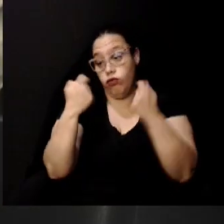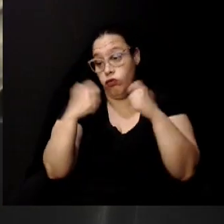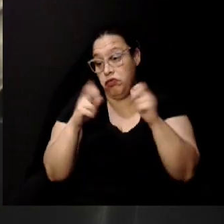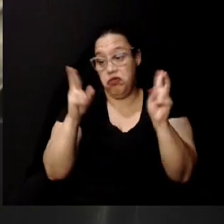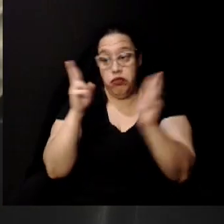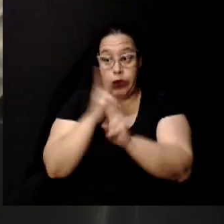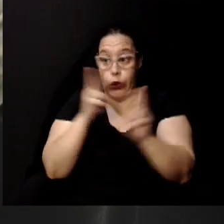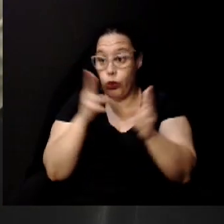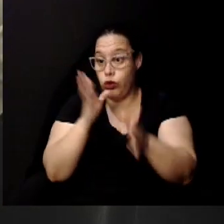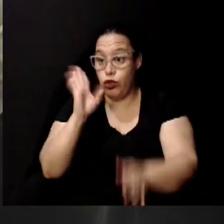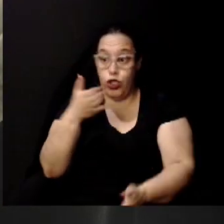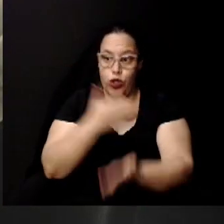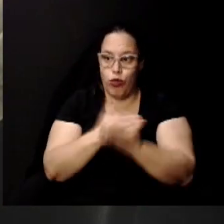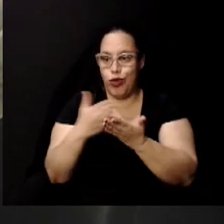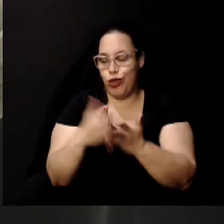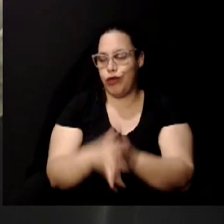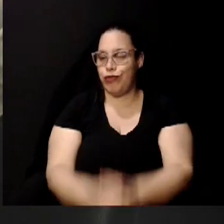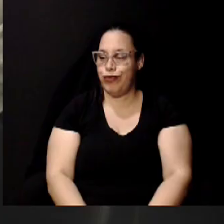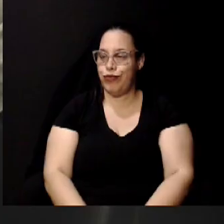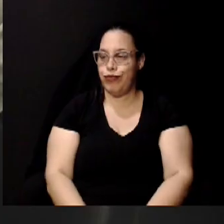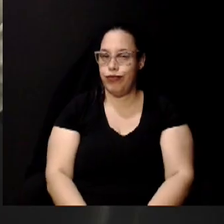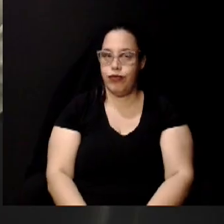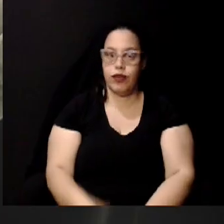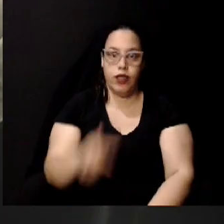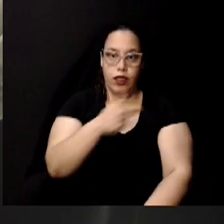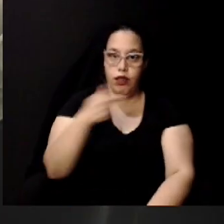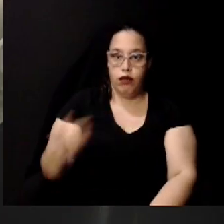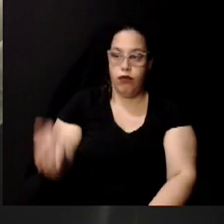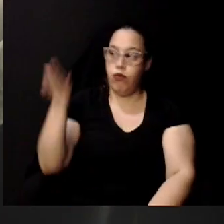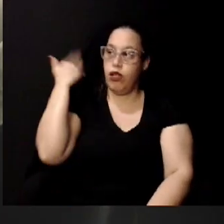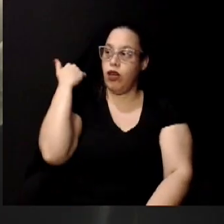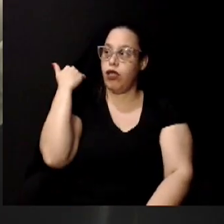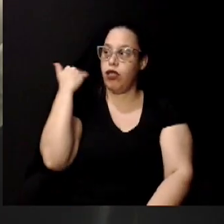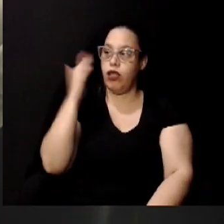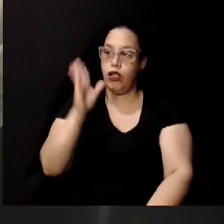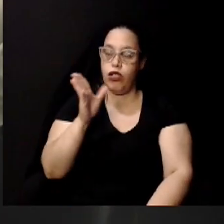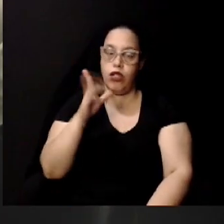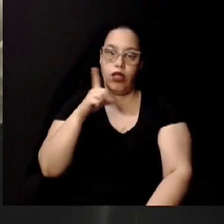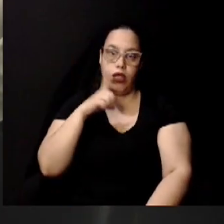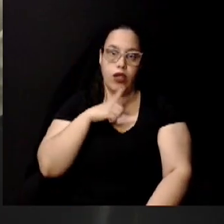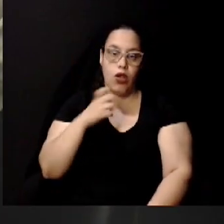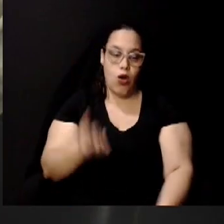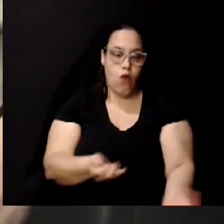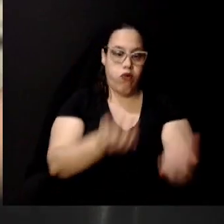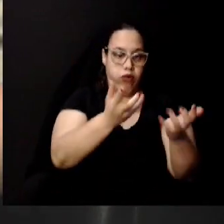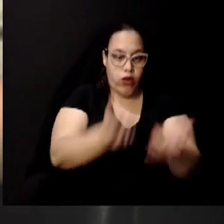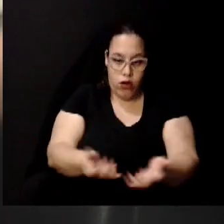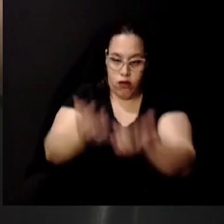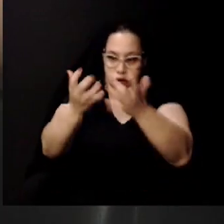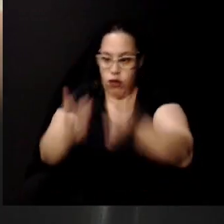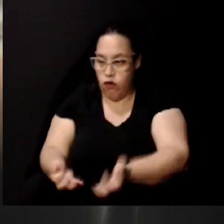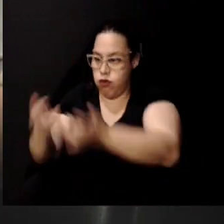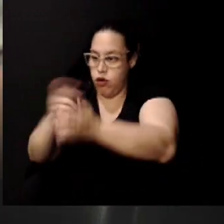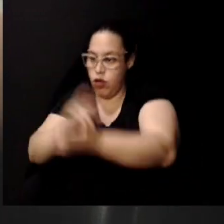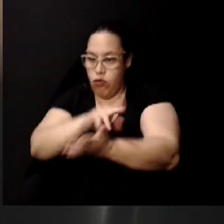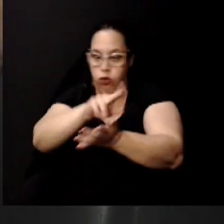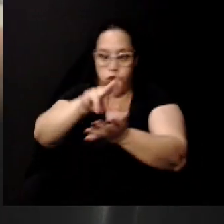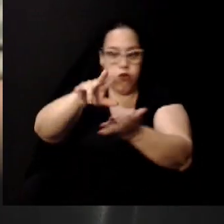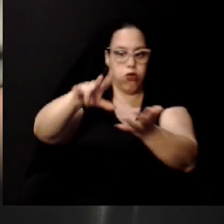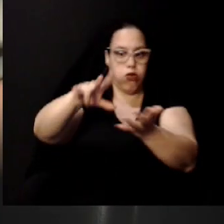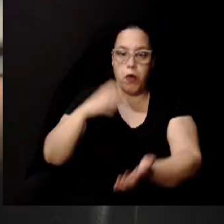começou. Semana passada já teve um monte de foco de incêndio. E fica os